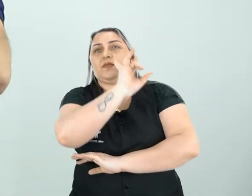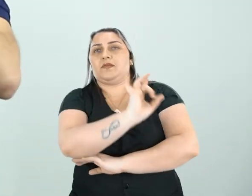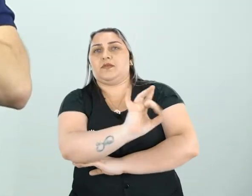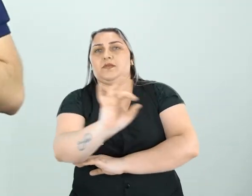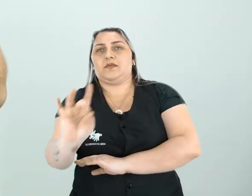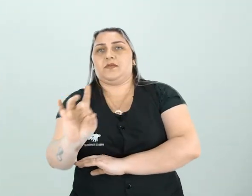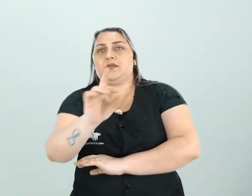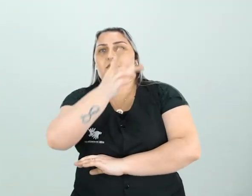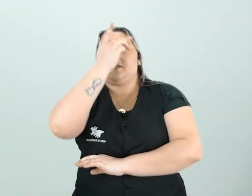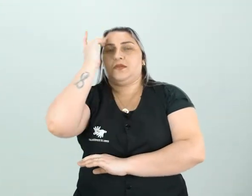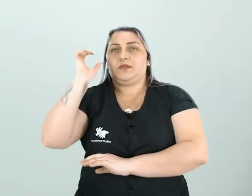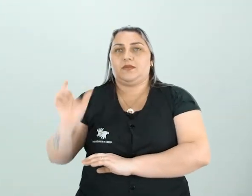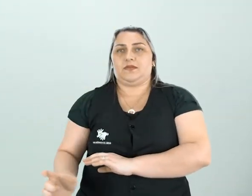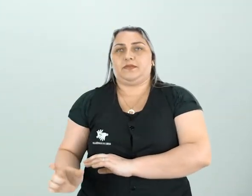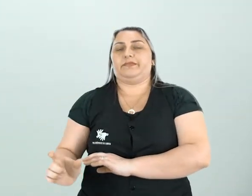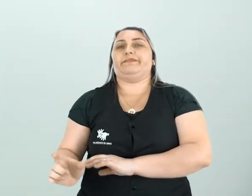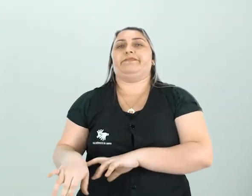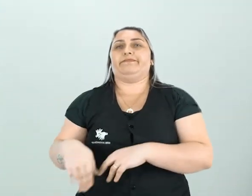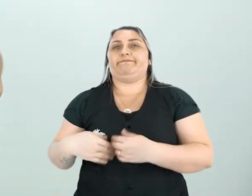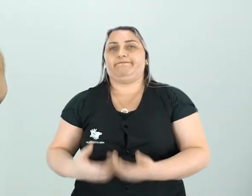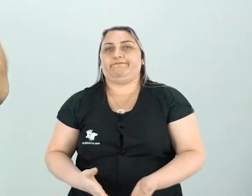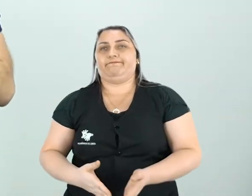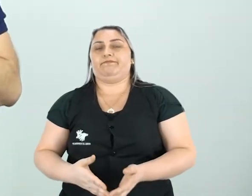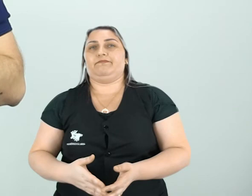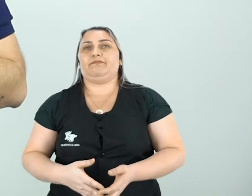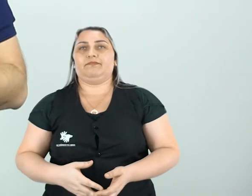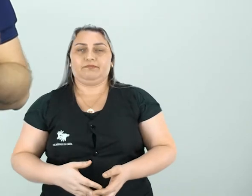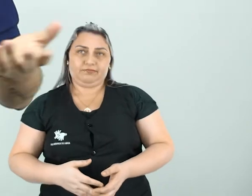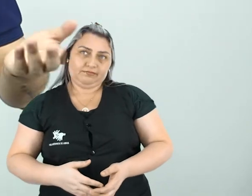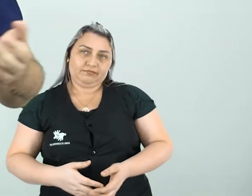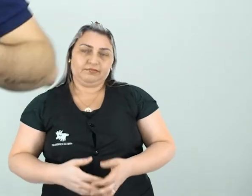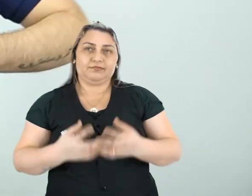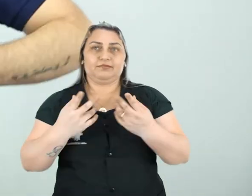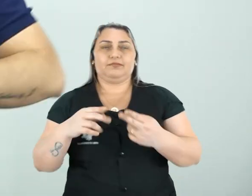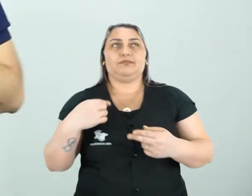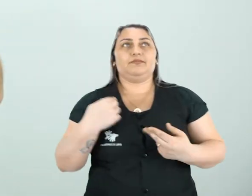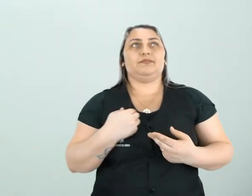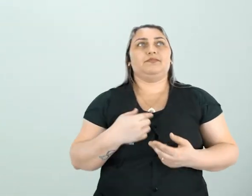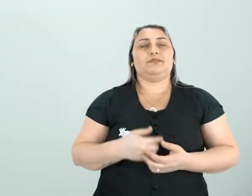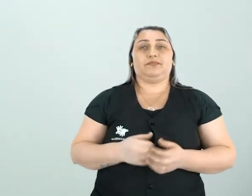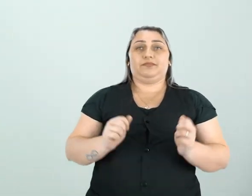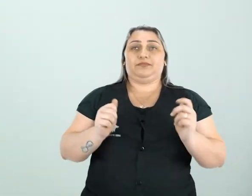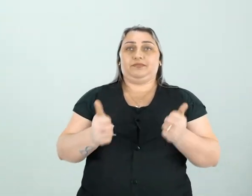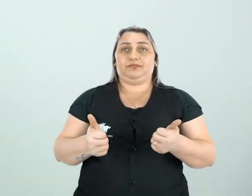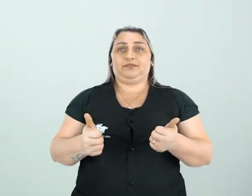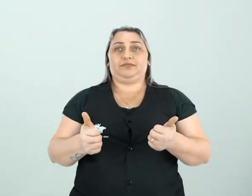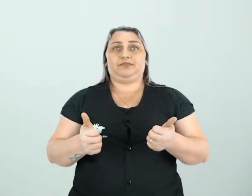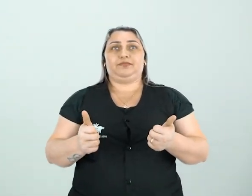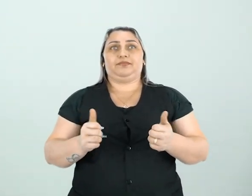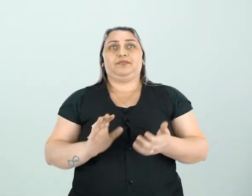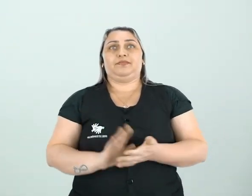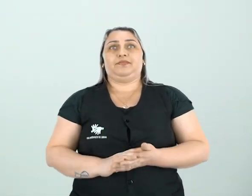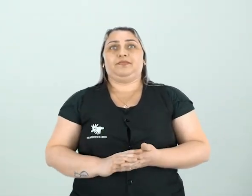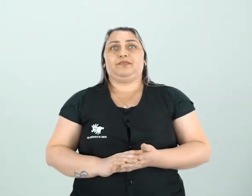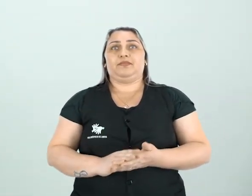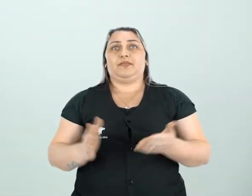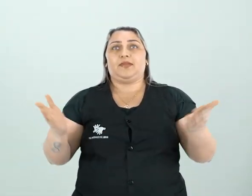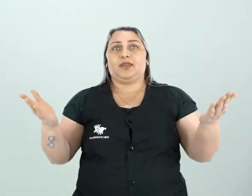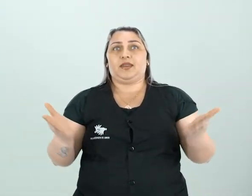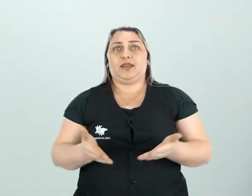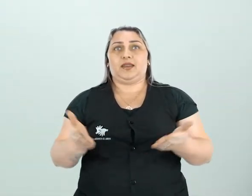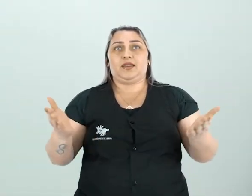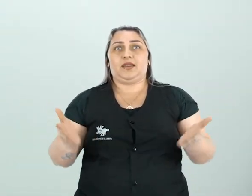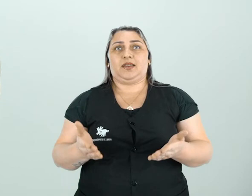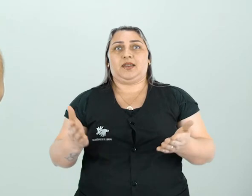cada personagem, mesmo eles tendo essas atitudes, né, igual às nossas. Tudo bem até aí? Agora nós